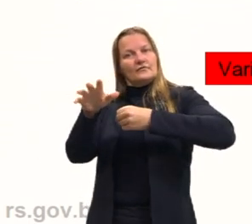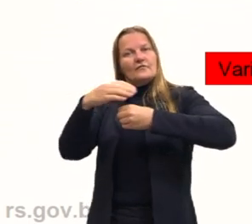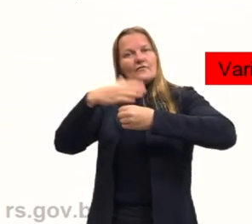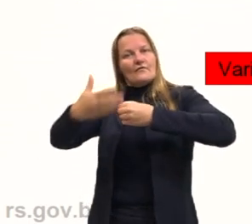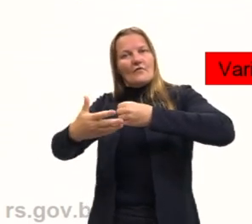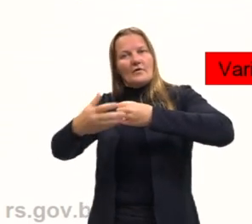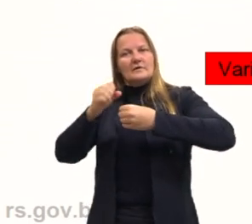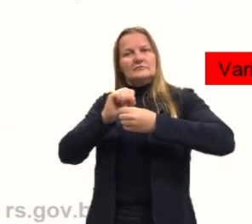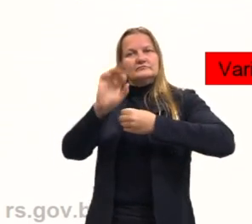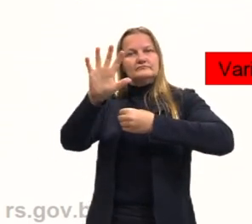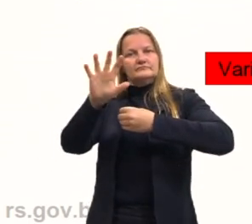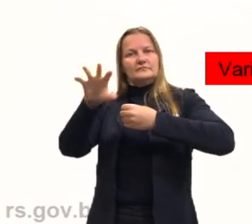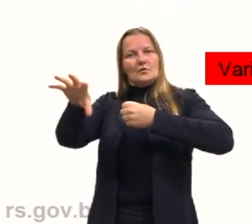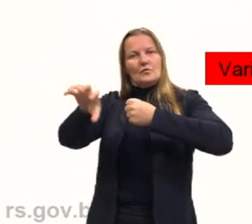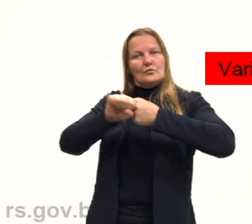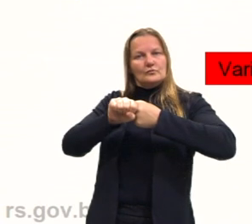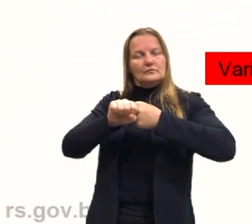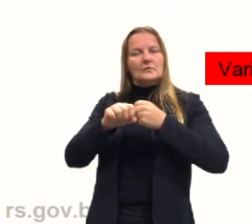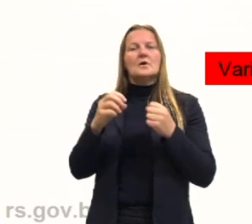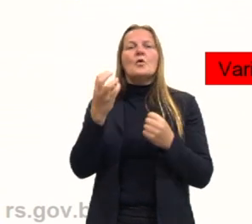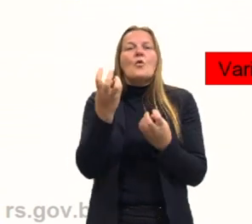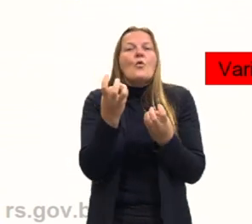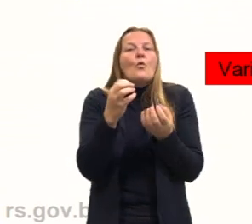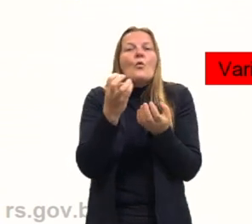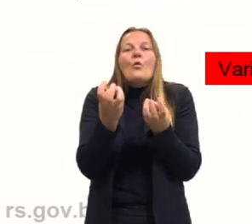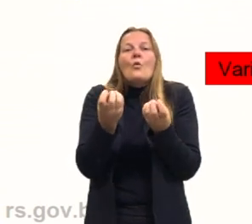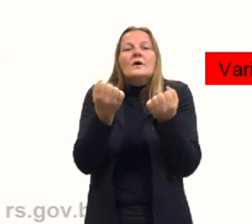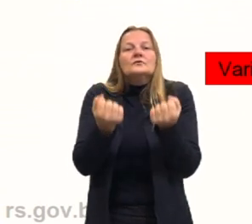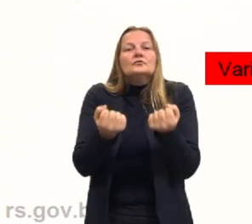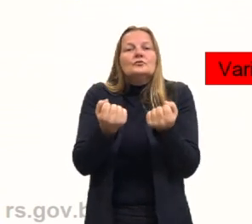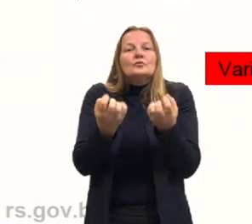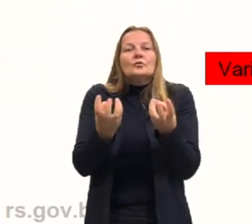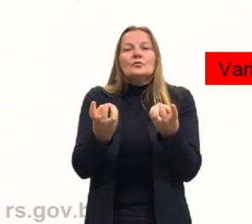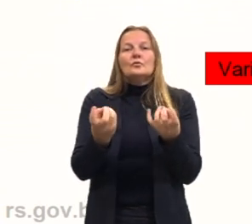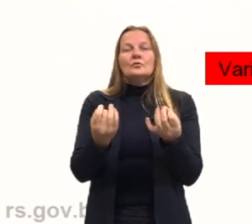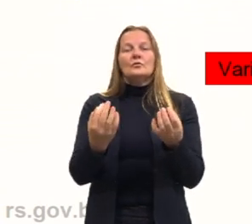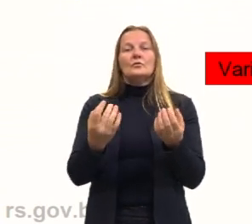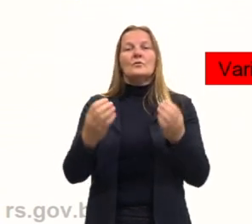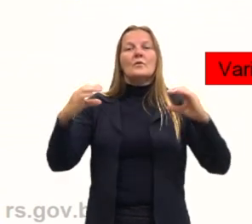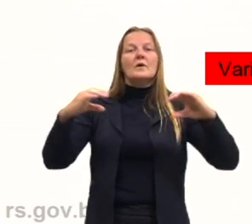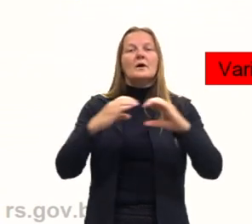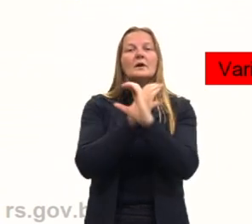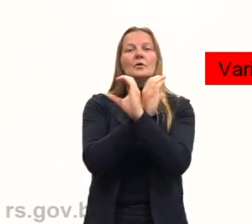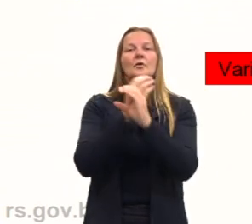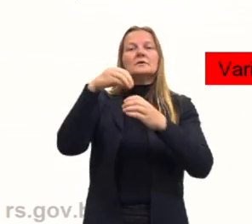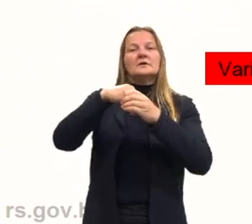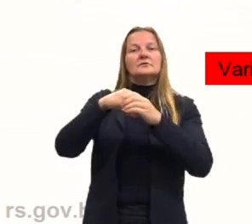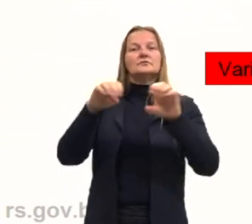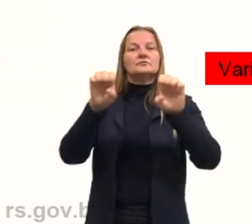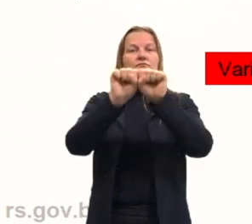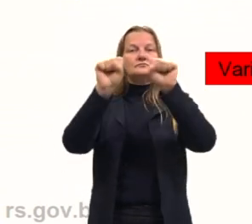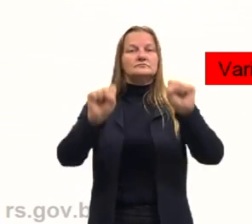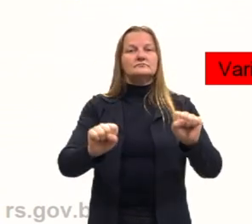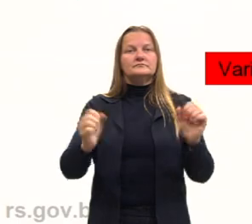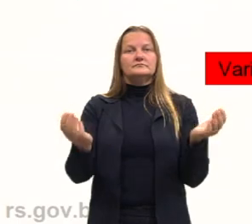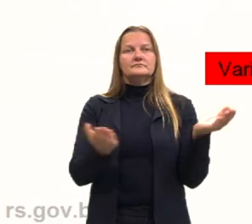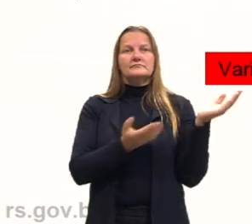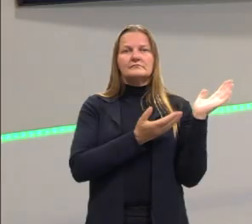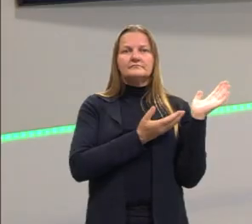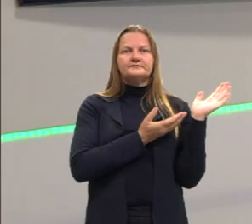e ela é a quantidade de calor contido num sistema tá nós não